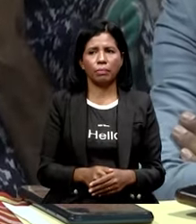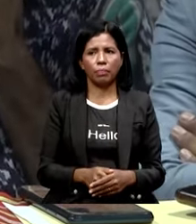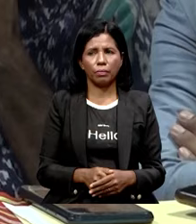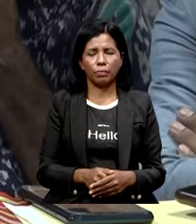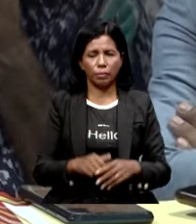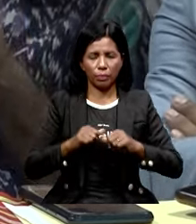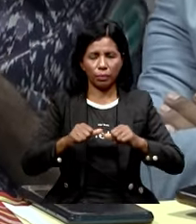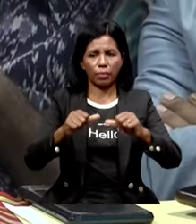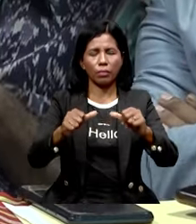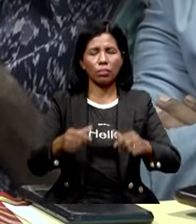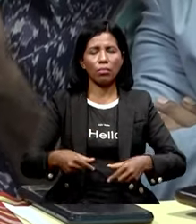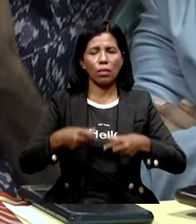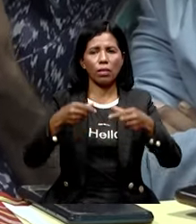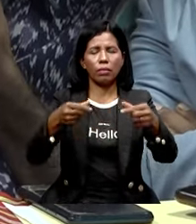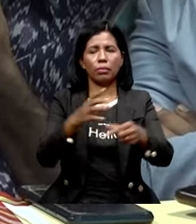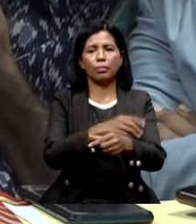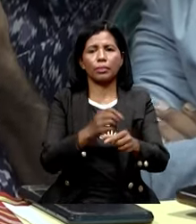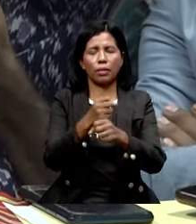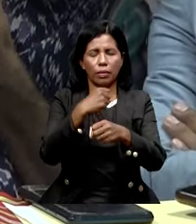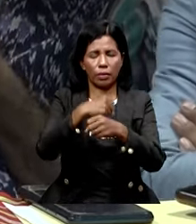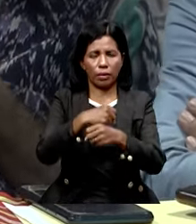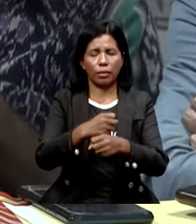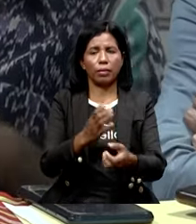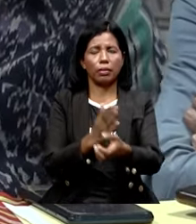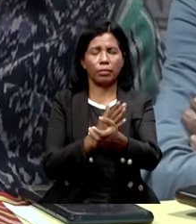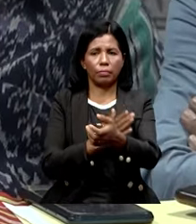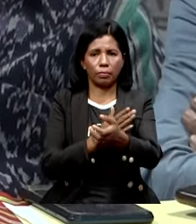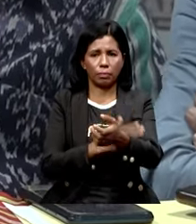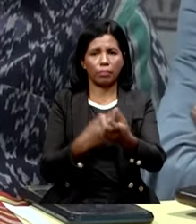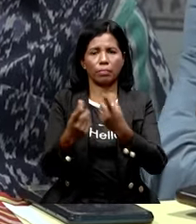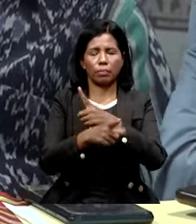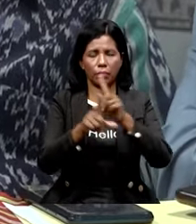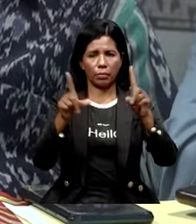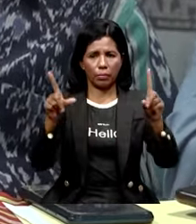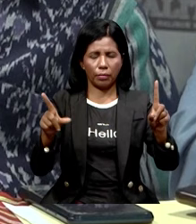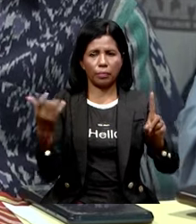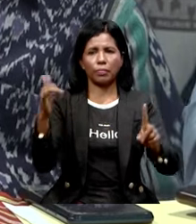continua a exercer minha mandato como garante no promover liberdade de imprensa